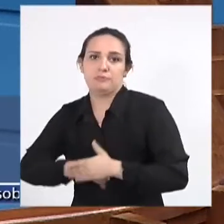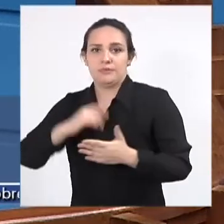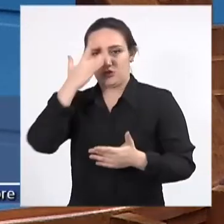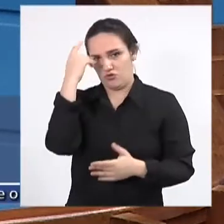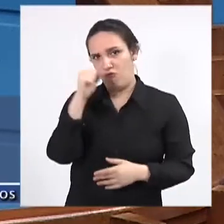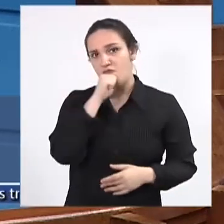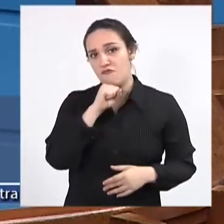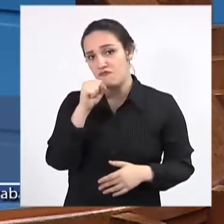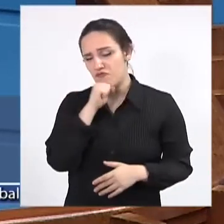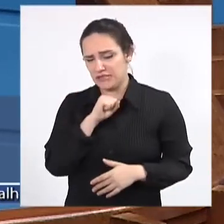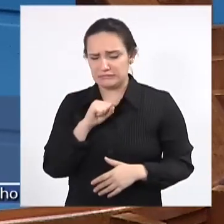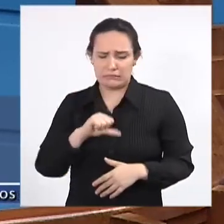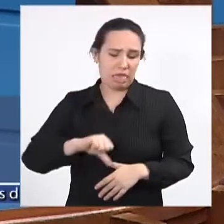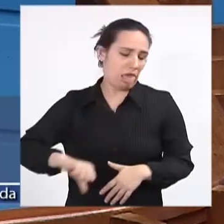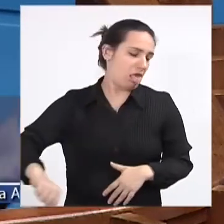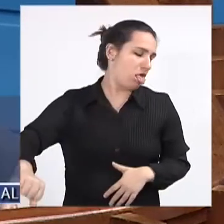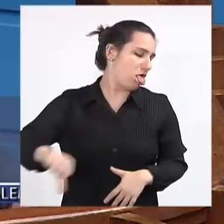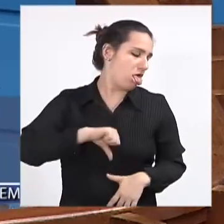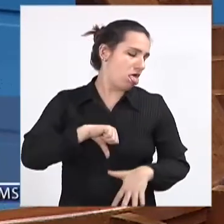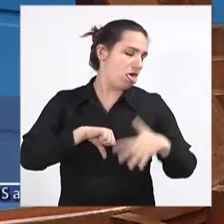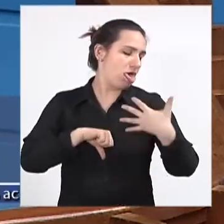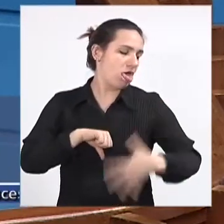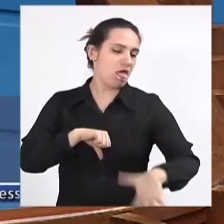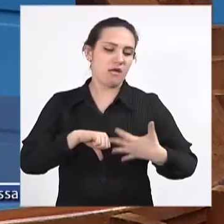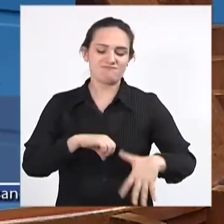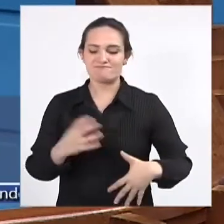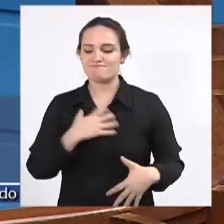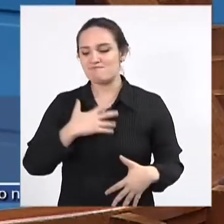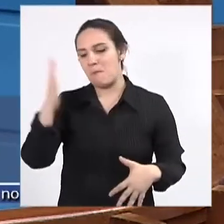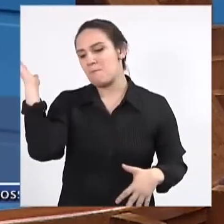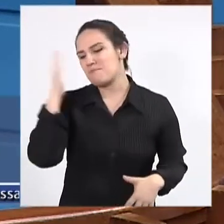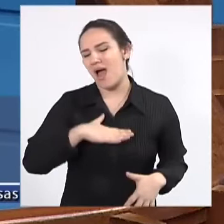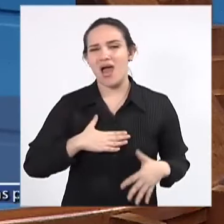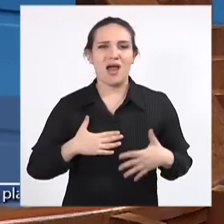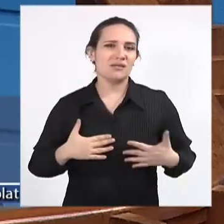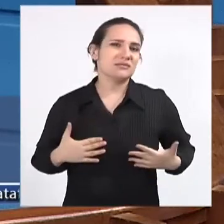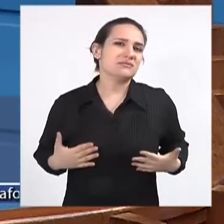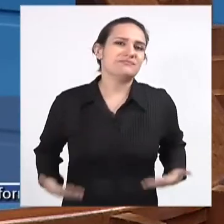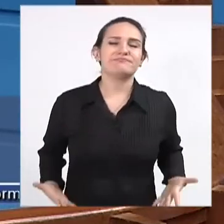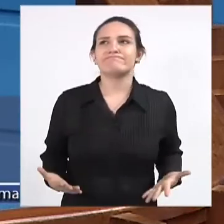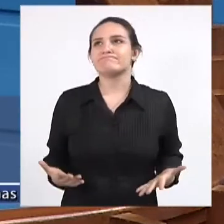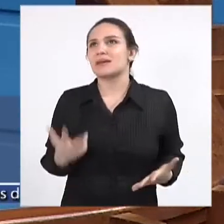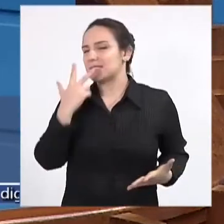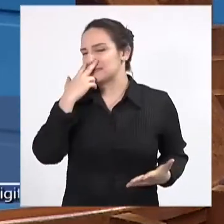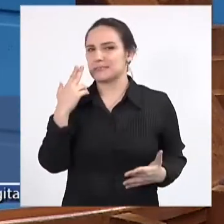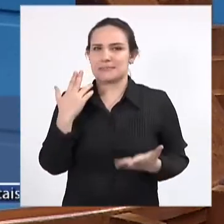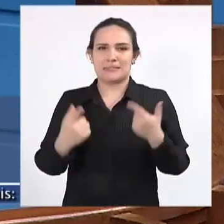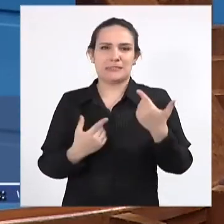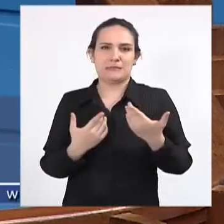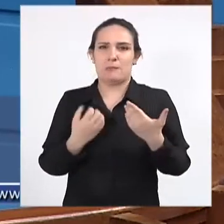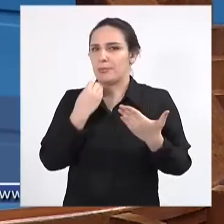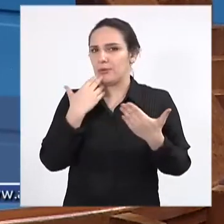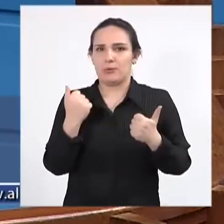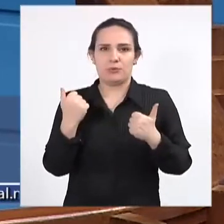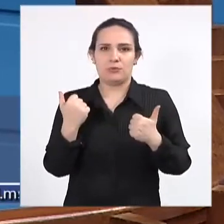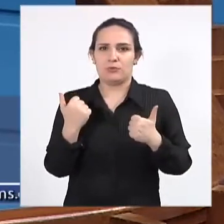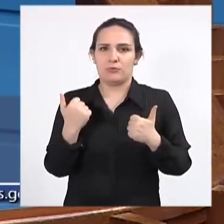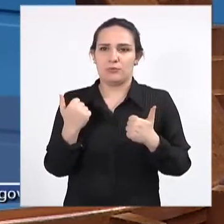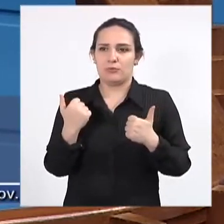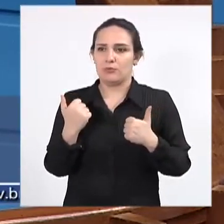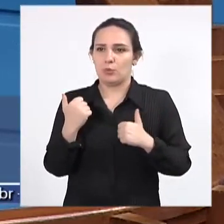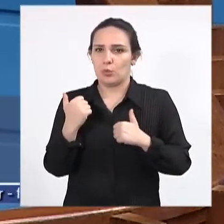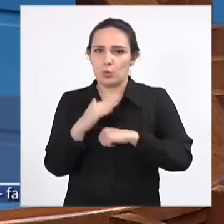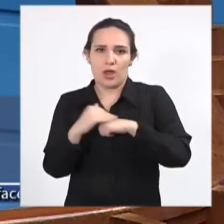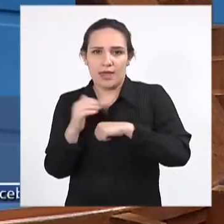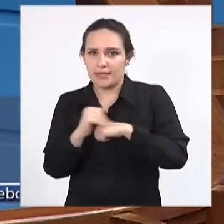envelhece, ela fica mal, quando não é bem tratada pelos familiares,